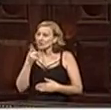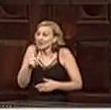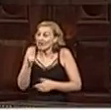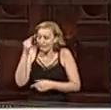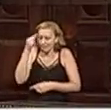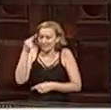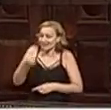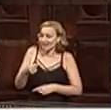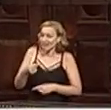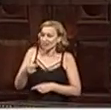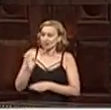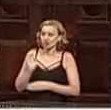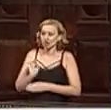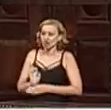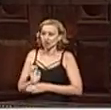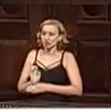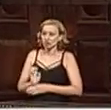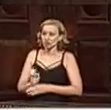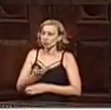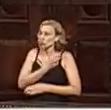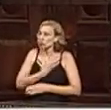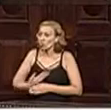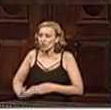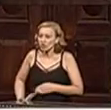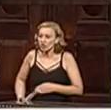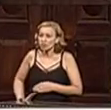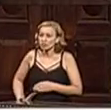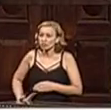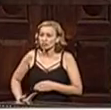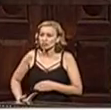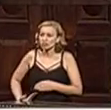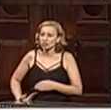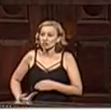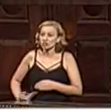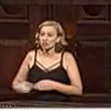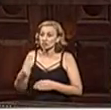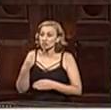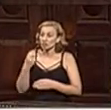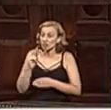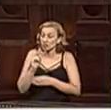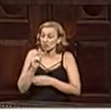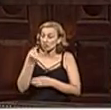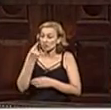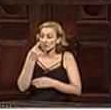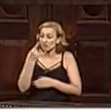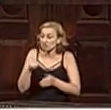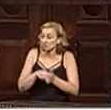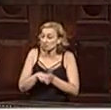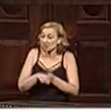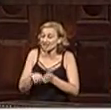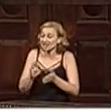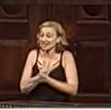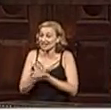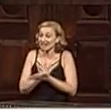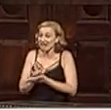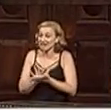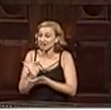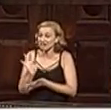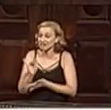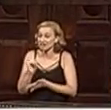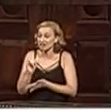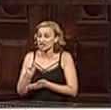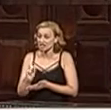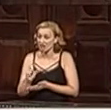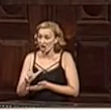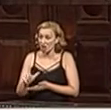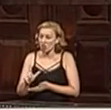governo que dá um mundaréu de isenção fiscal e depois vem aumentar a taxação de imposto